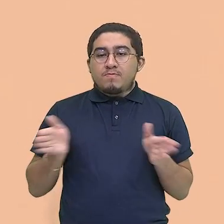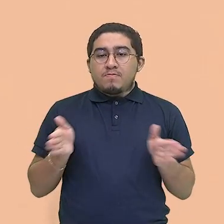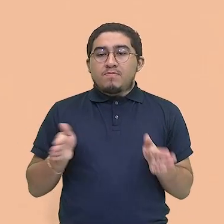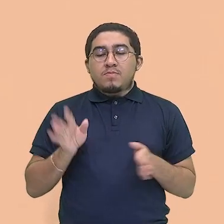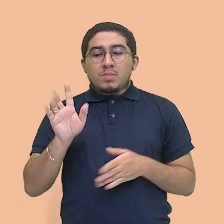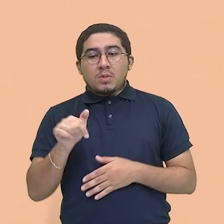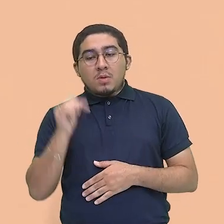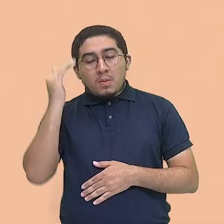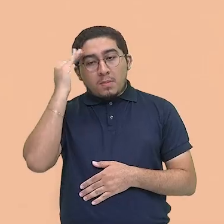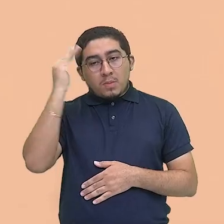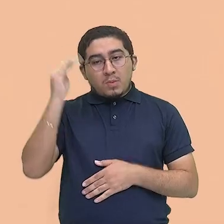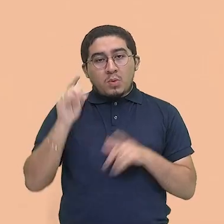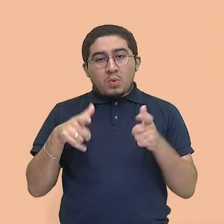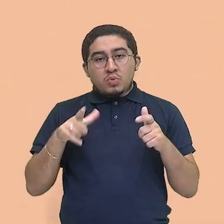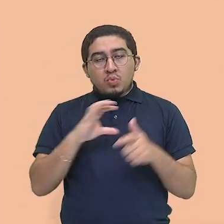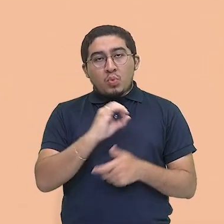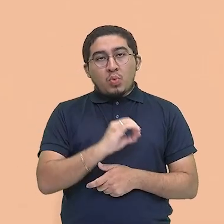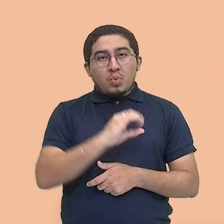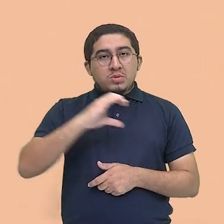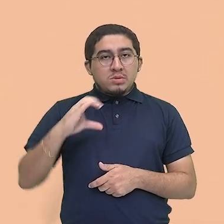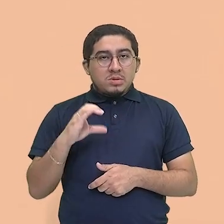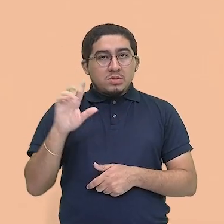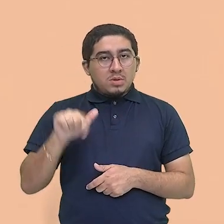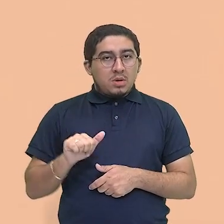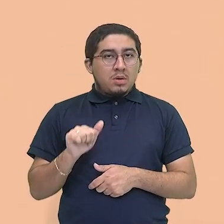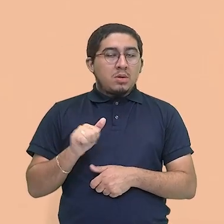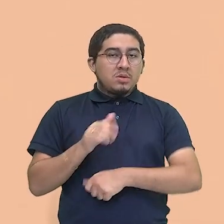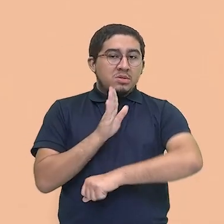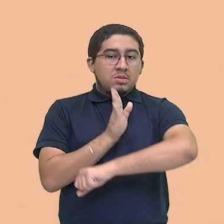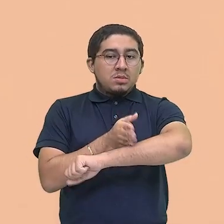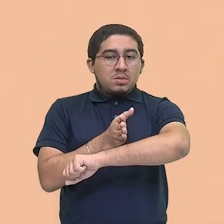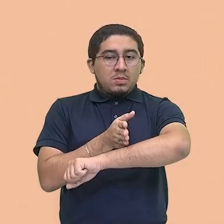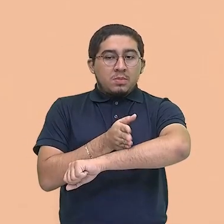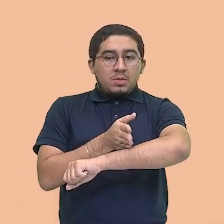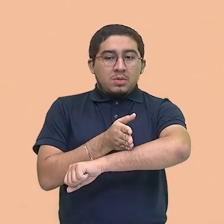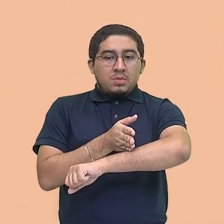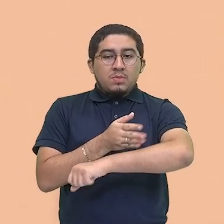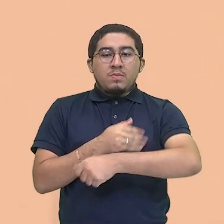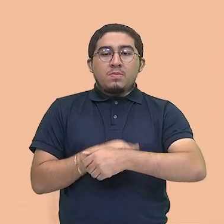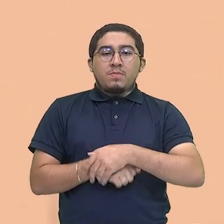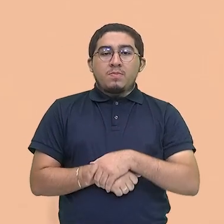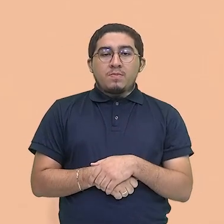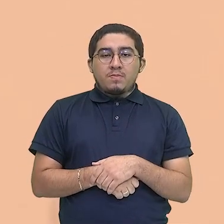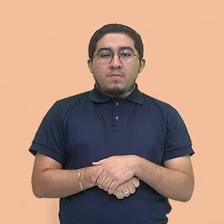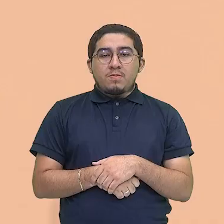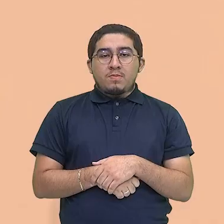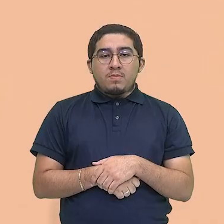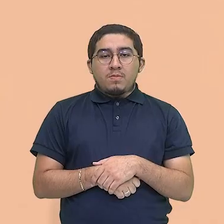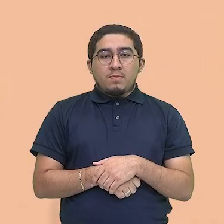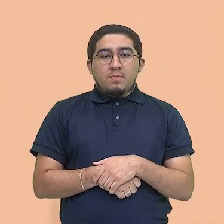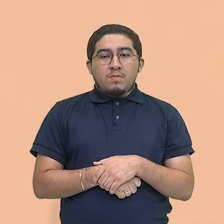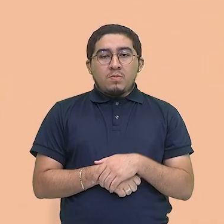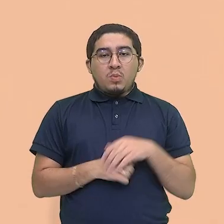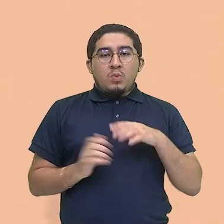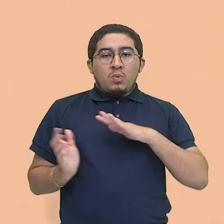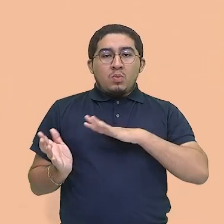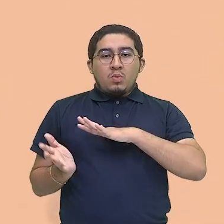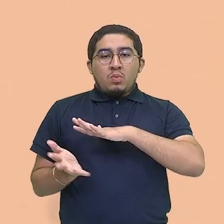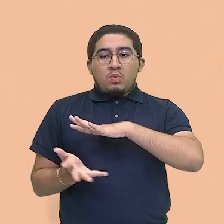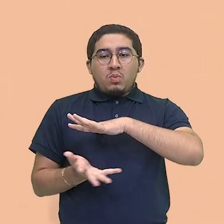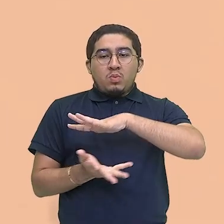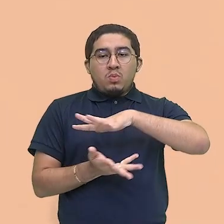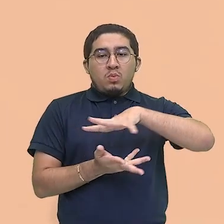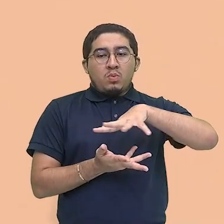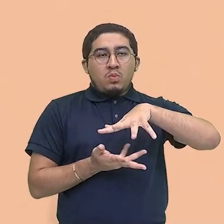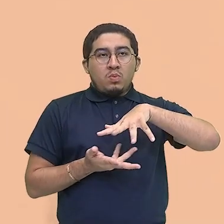no Ocidente, na Idade Média, né, o mundo estava sobre a égide,